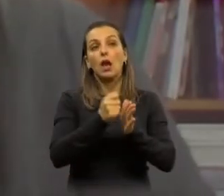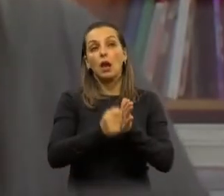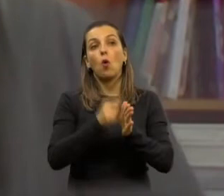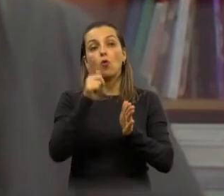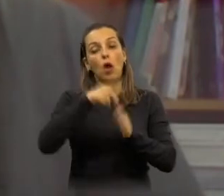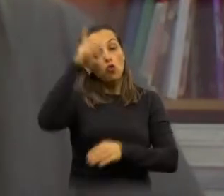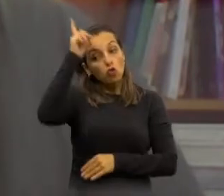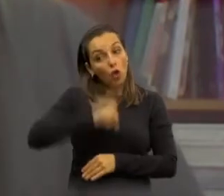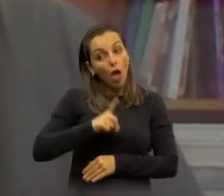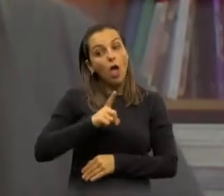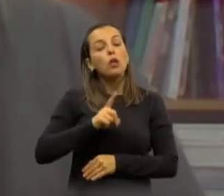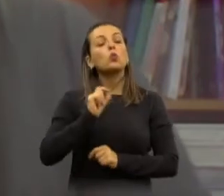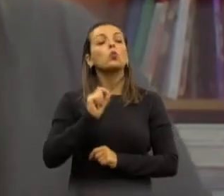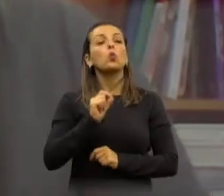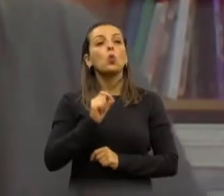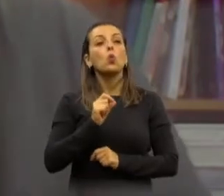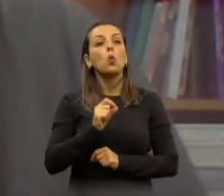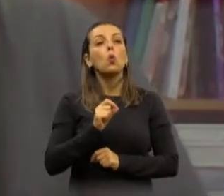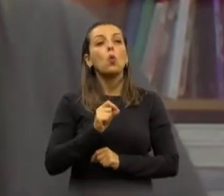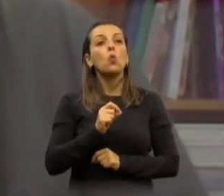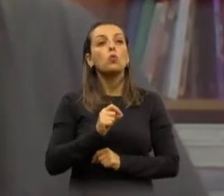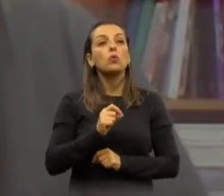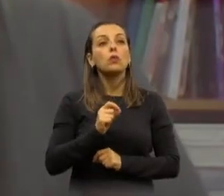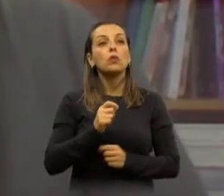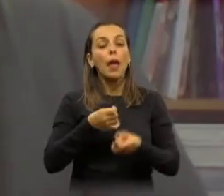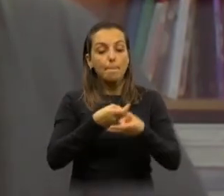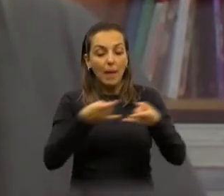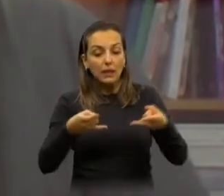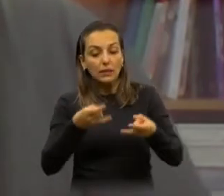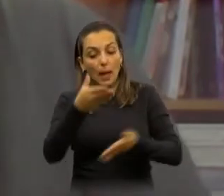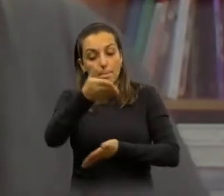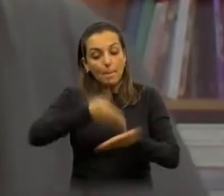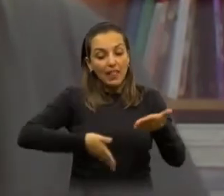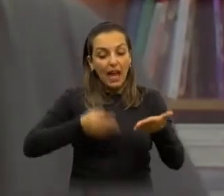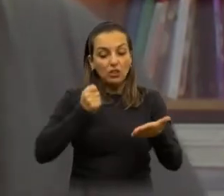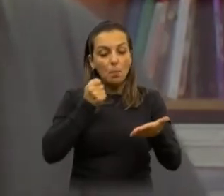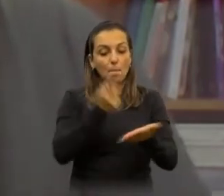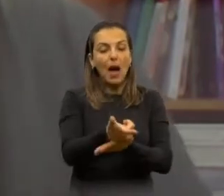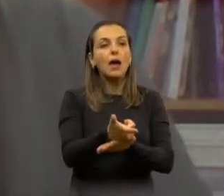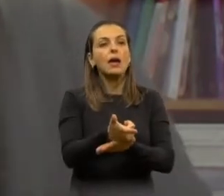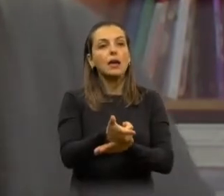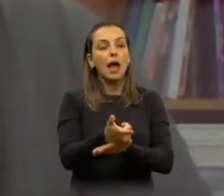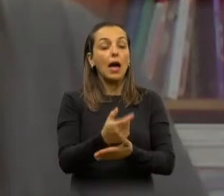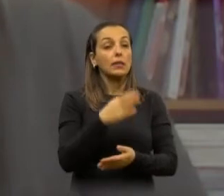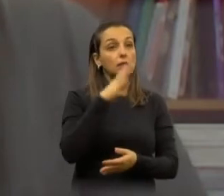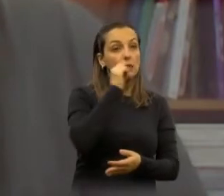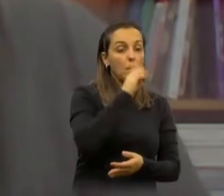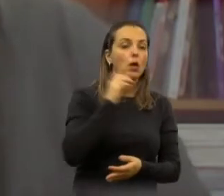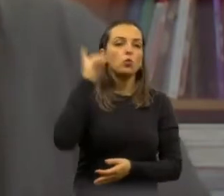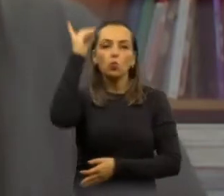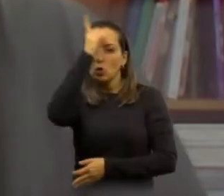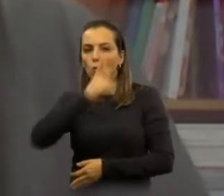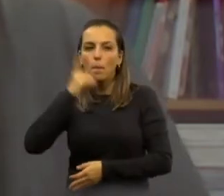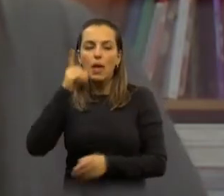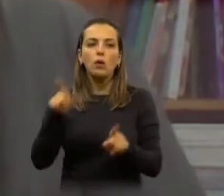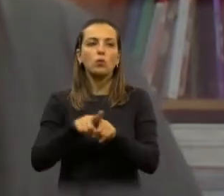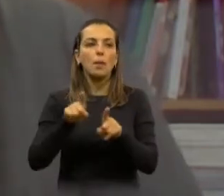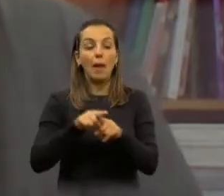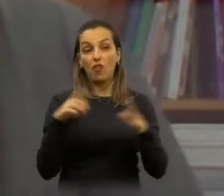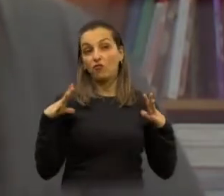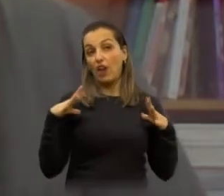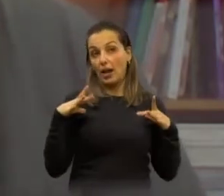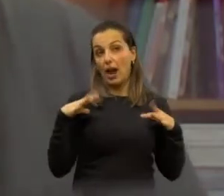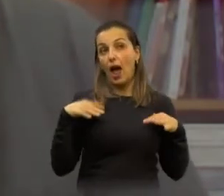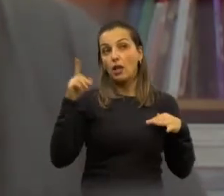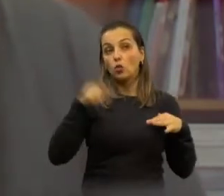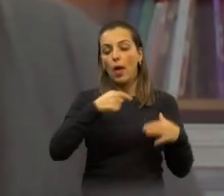ter o direito de pagar meia passagem do ônibus aos finais de semanas e feriados, e que a